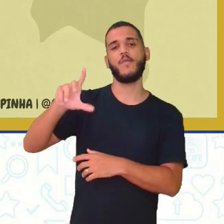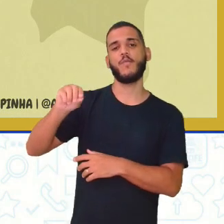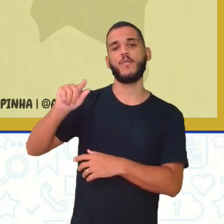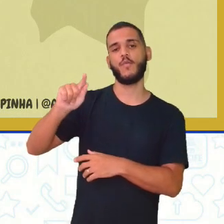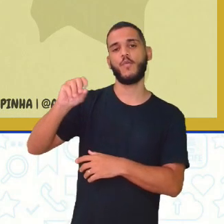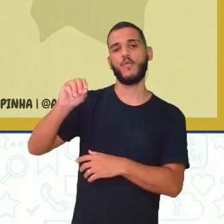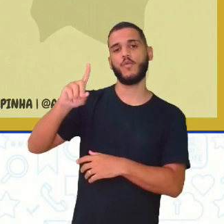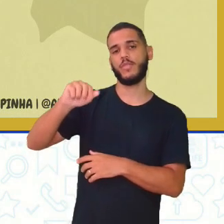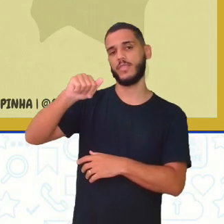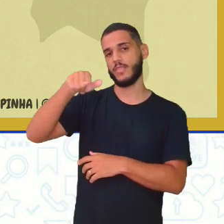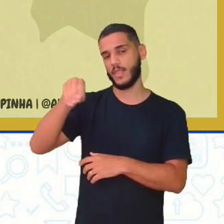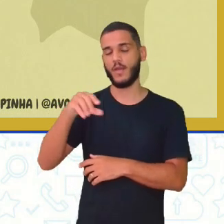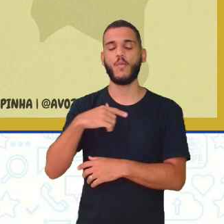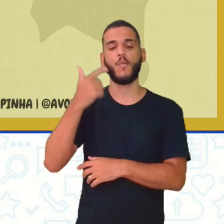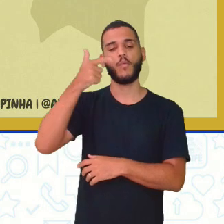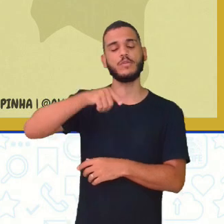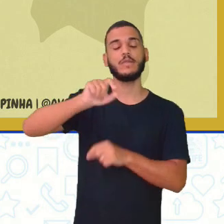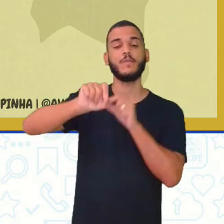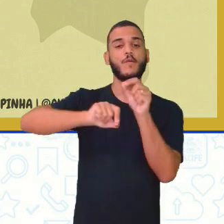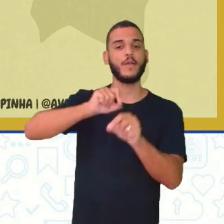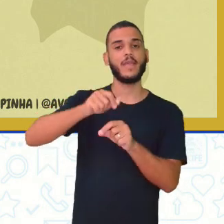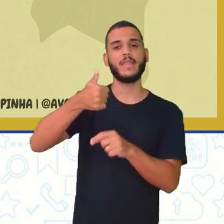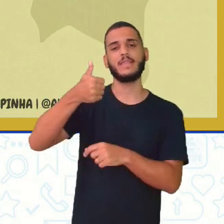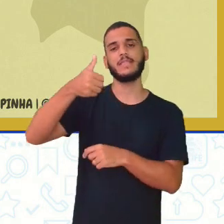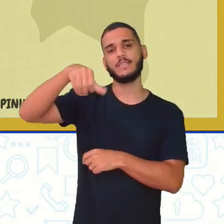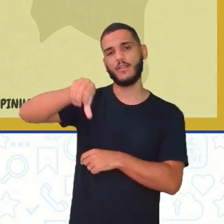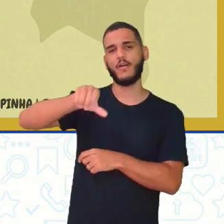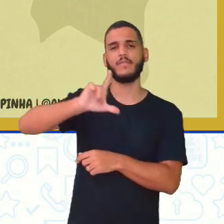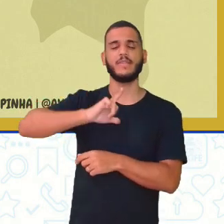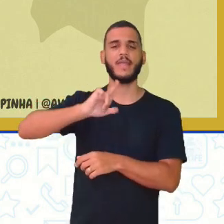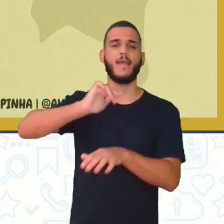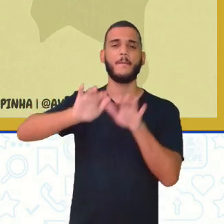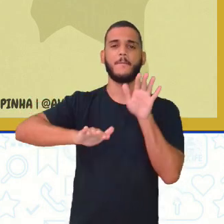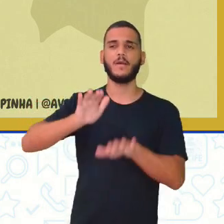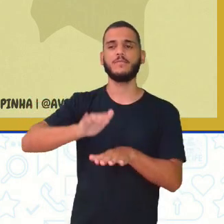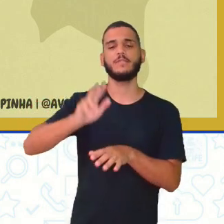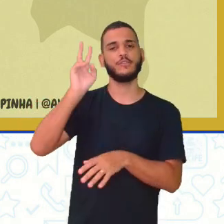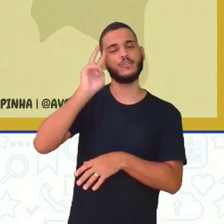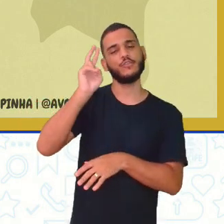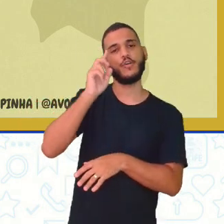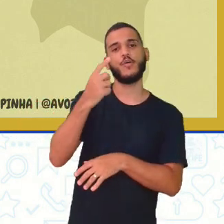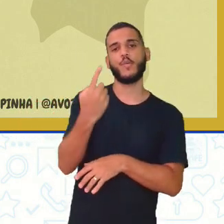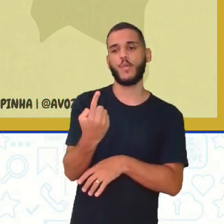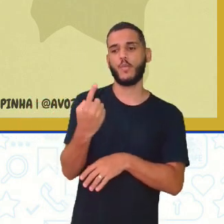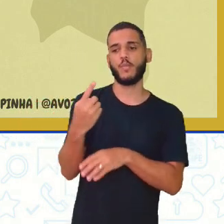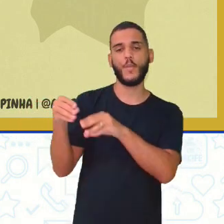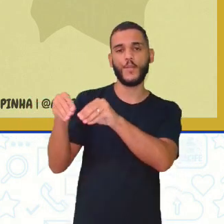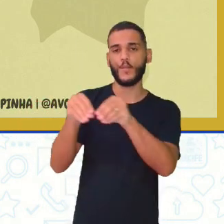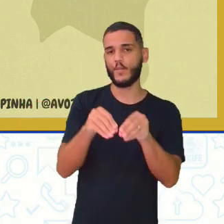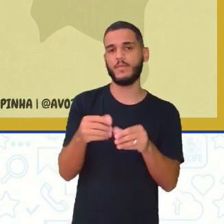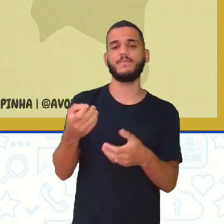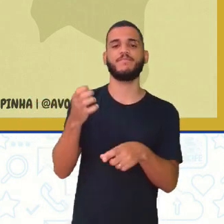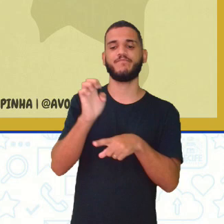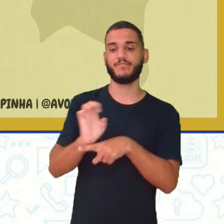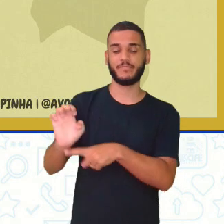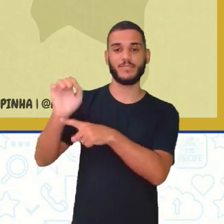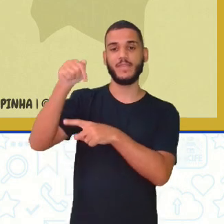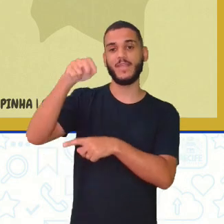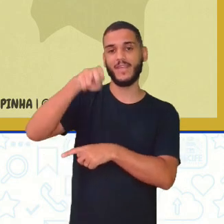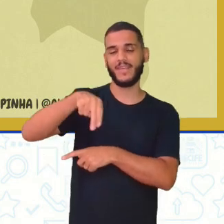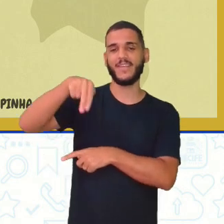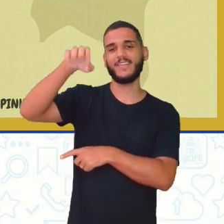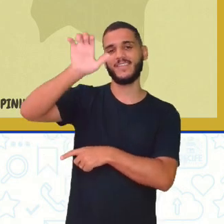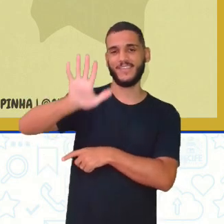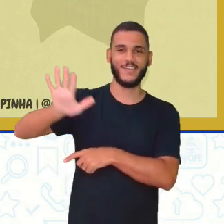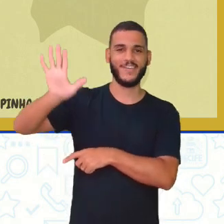conseguiu, pelo menos nesses 19 episódios, ter pelo menos uma história de um sertão de cada estado do Nordeste.